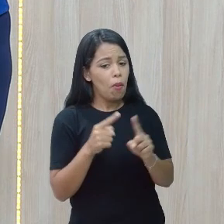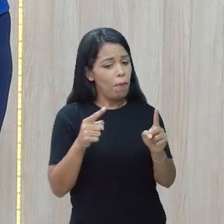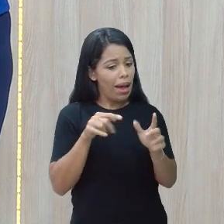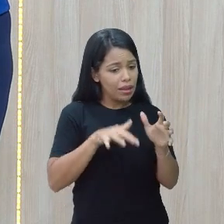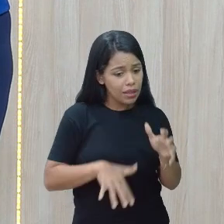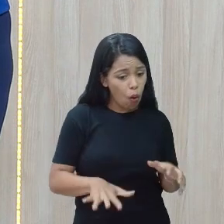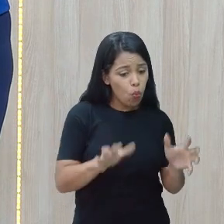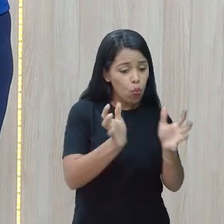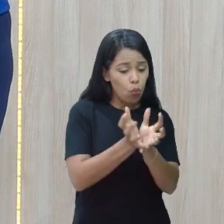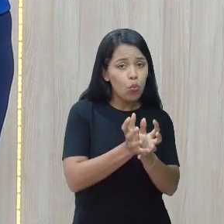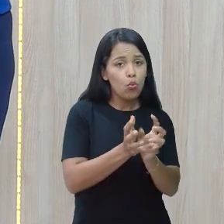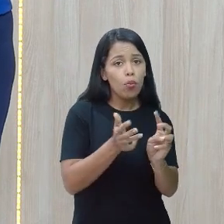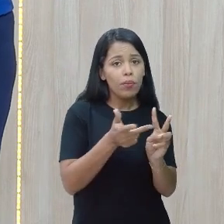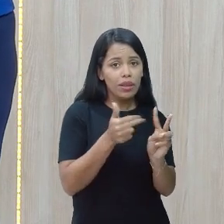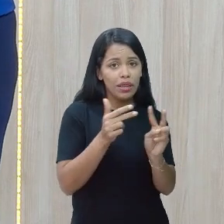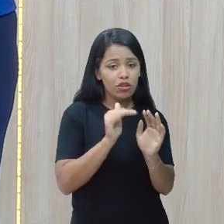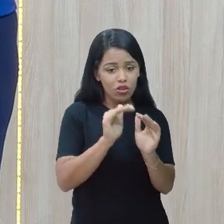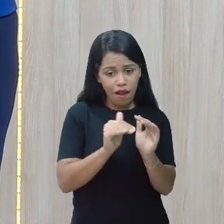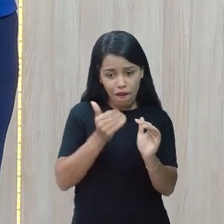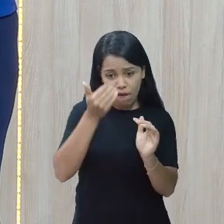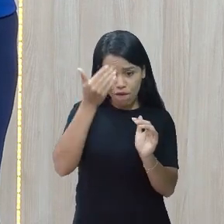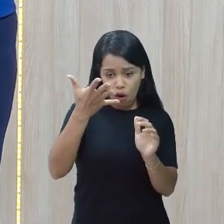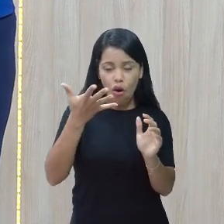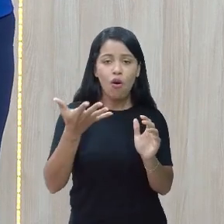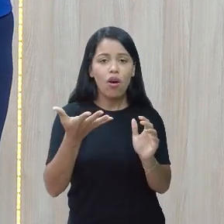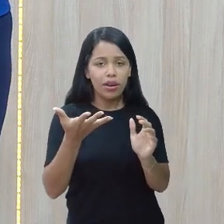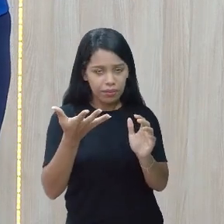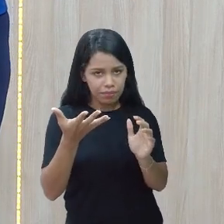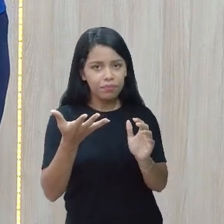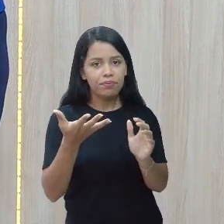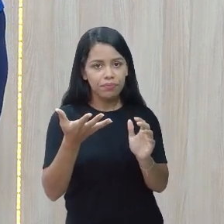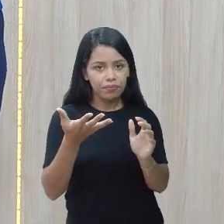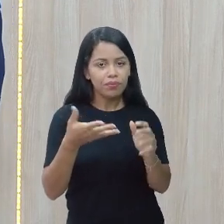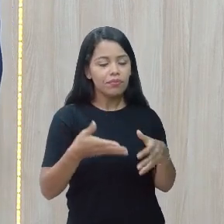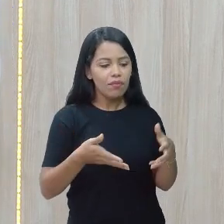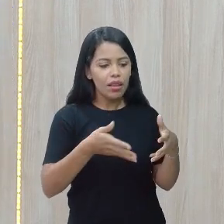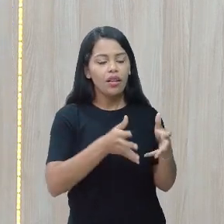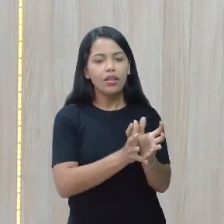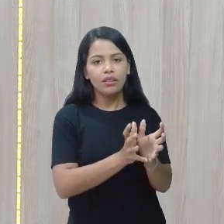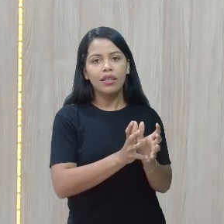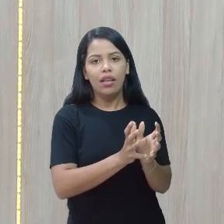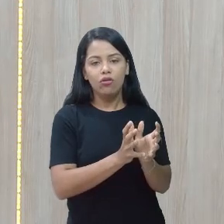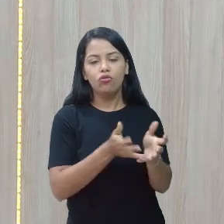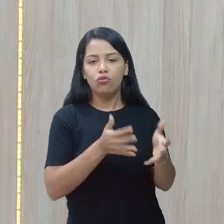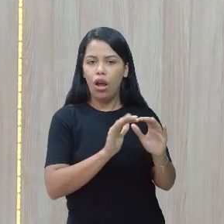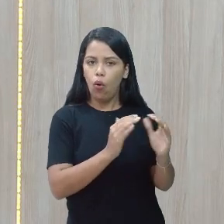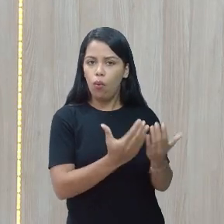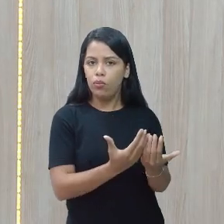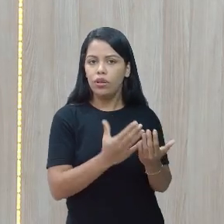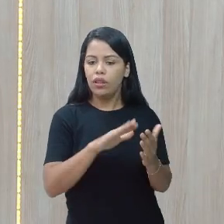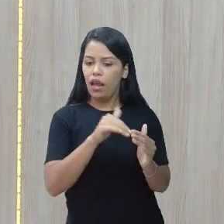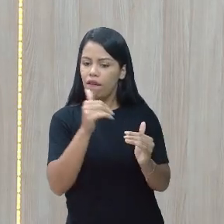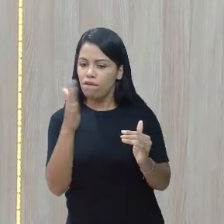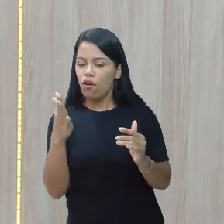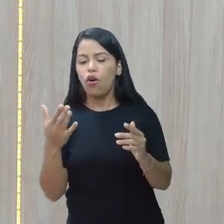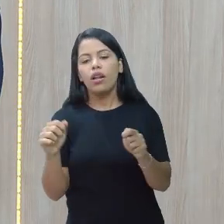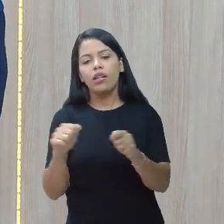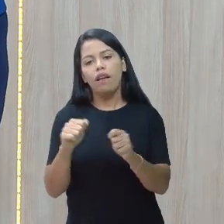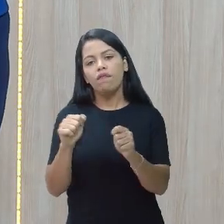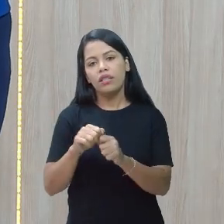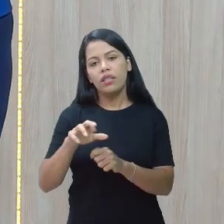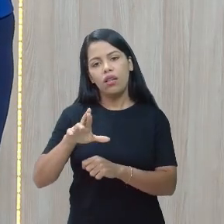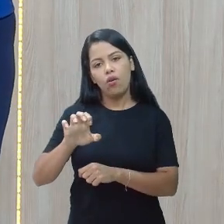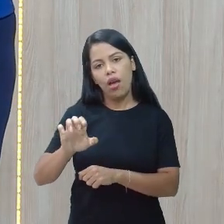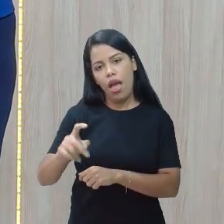indígenas que estão fora das tribos. Eu não sei se vocês sabem, mas uma parcela muito grande